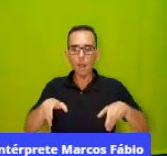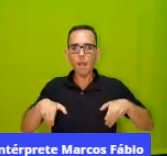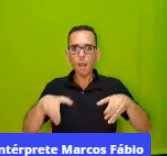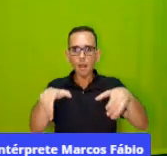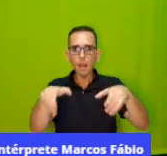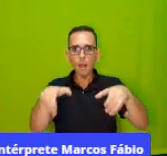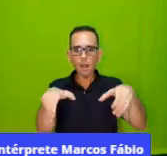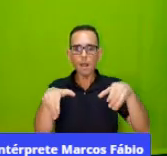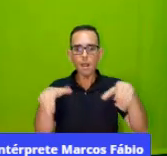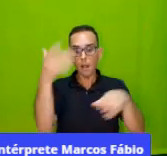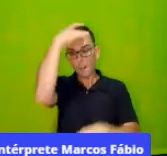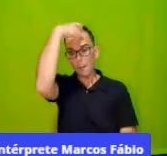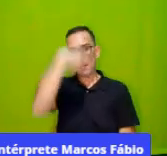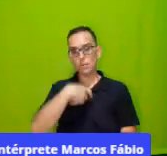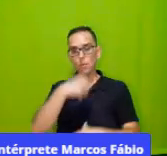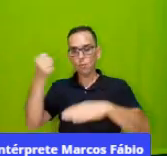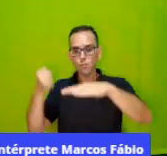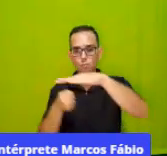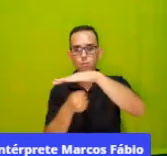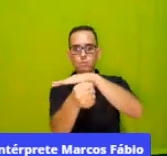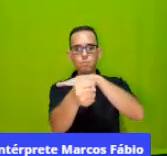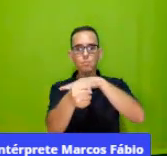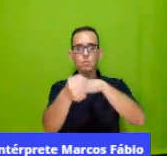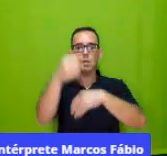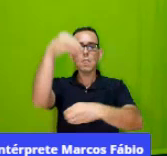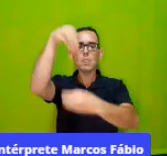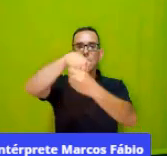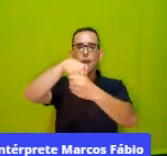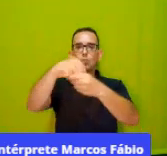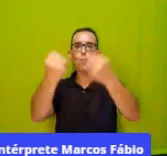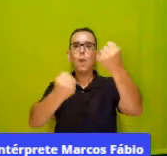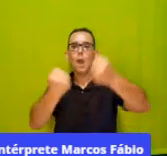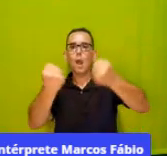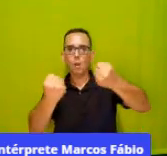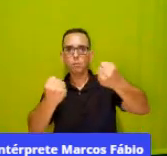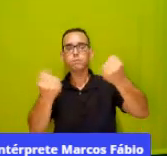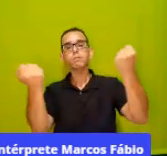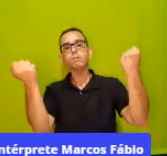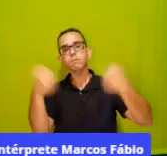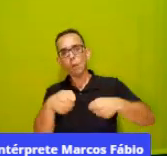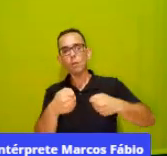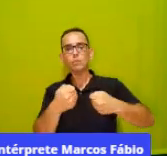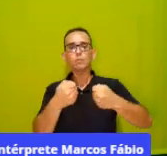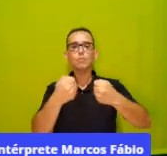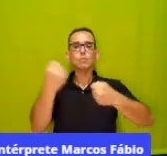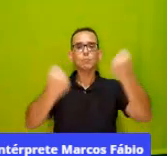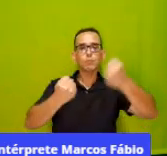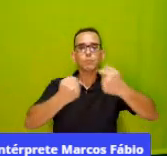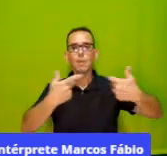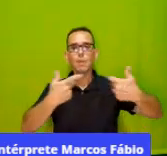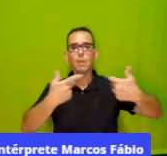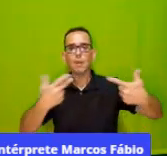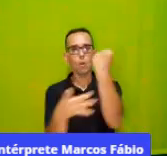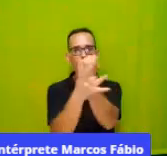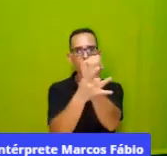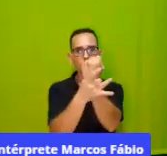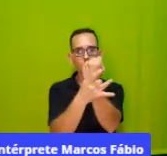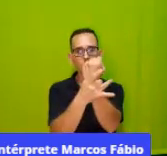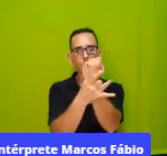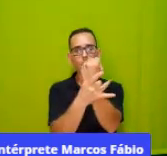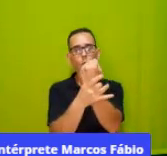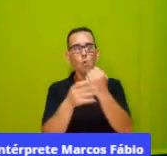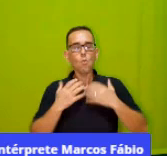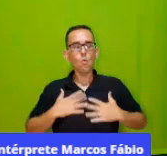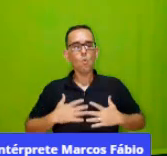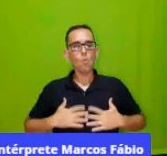essa pessoa ser inserida dentro do veículo. Então, consegue fazer o transporte com maior segurança, com mais